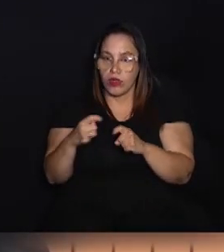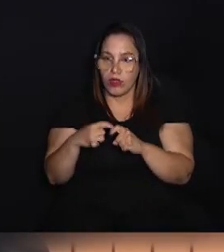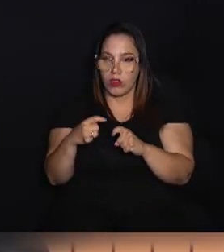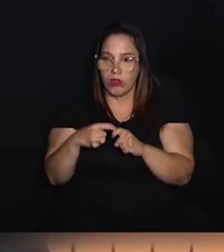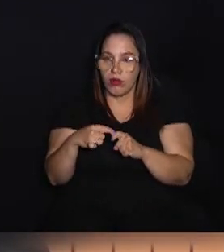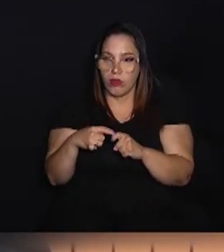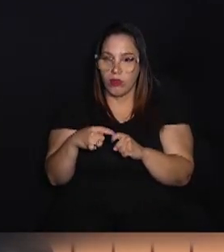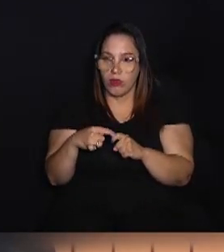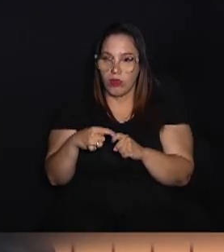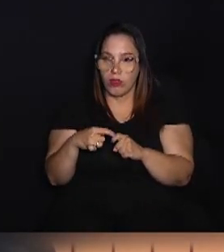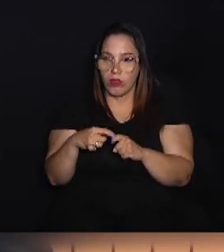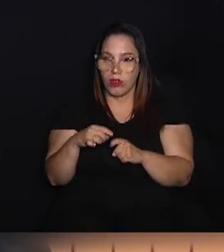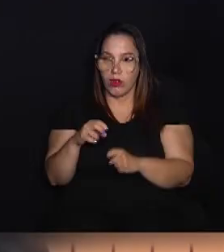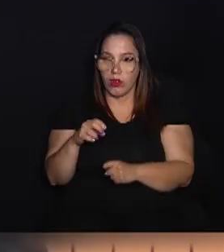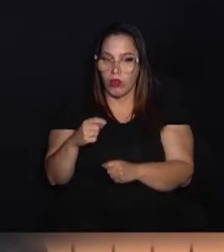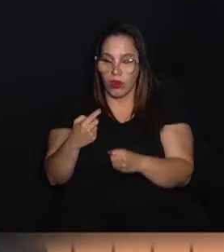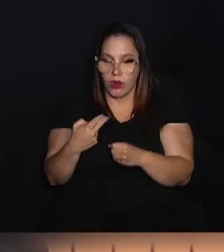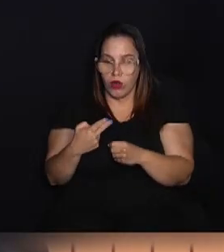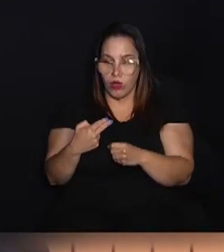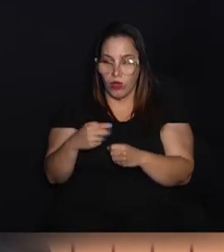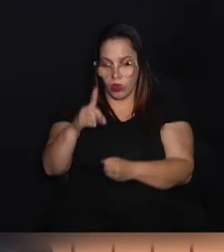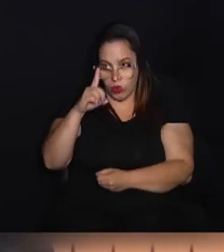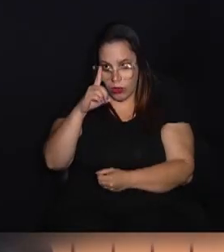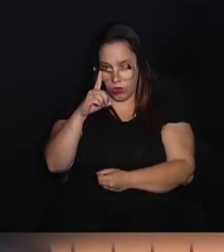no serviço de urologia do Dr. Wilson